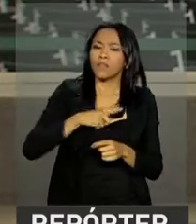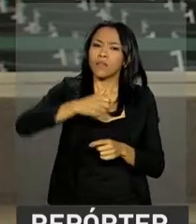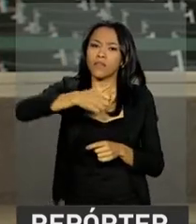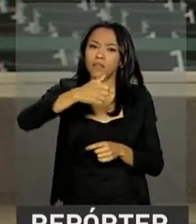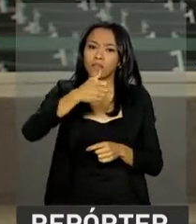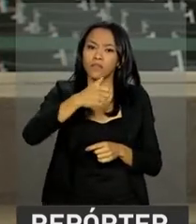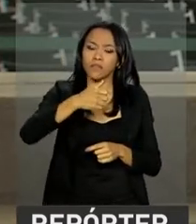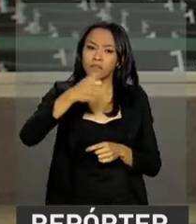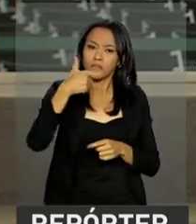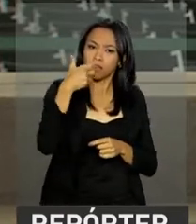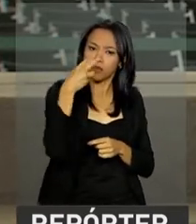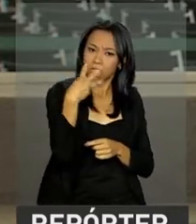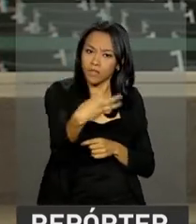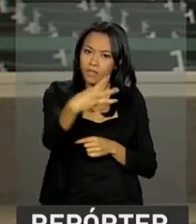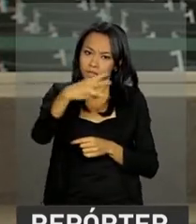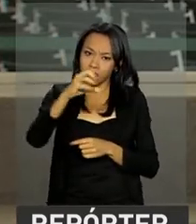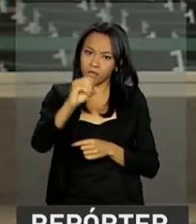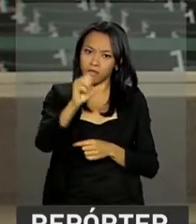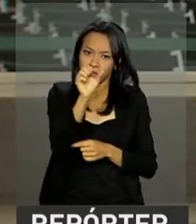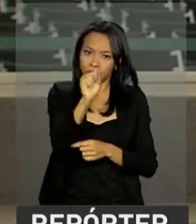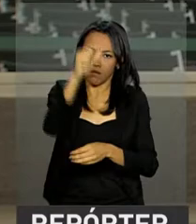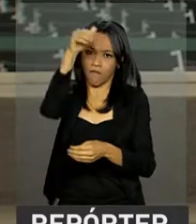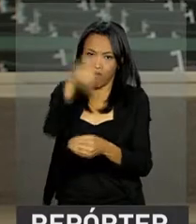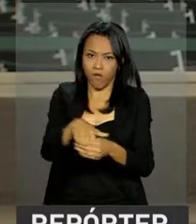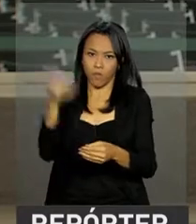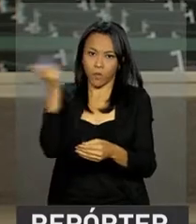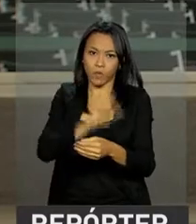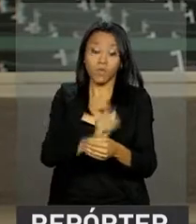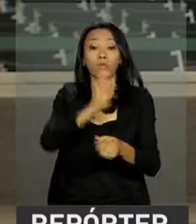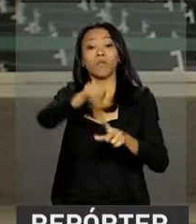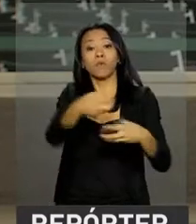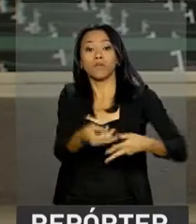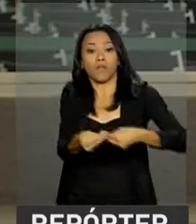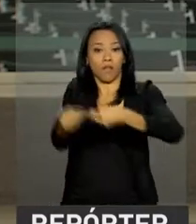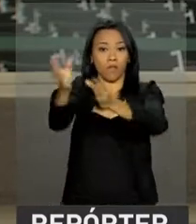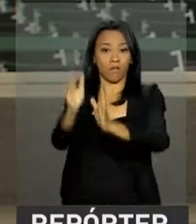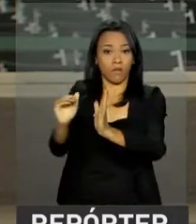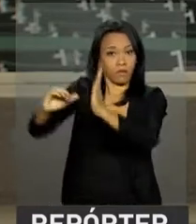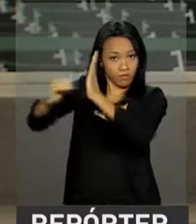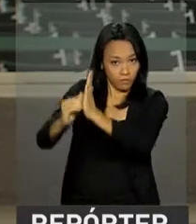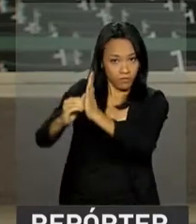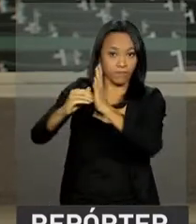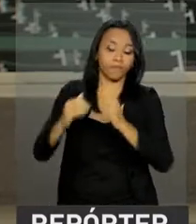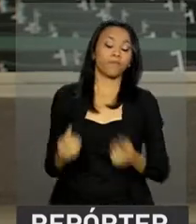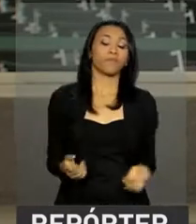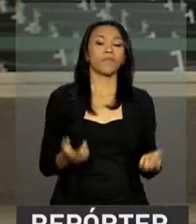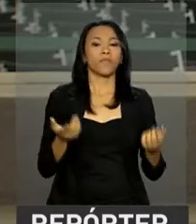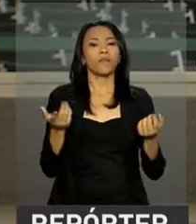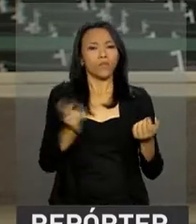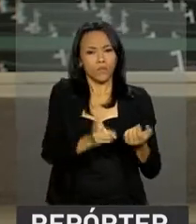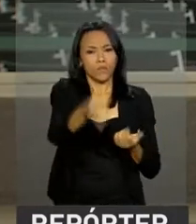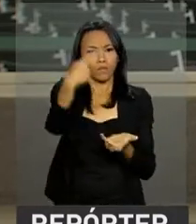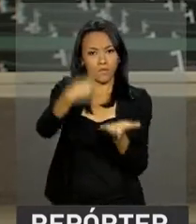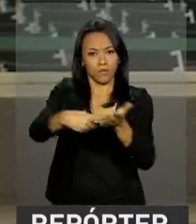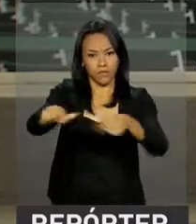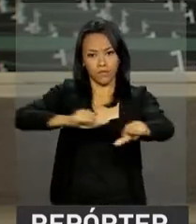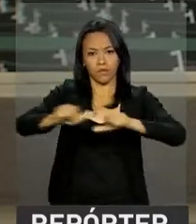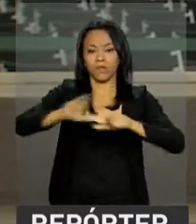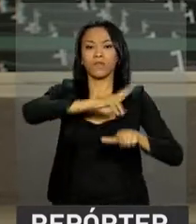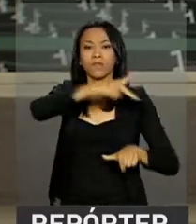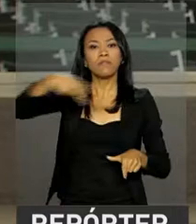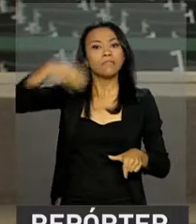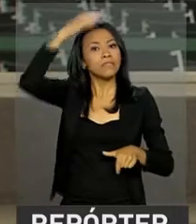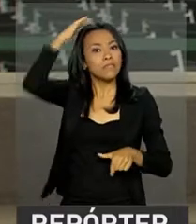para então seguir para análise do senado é e seguindo agora com a agenda do presidente michel temer